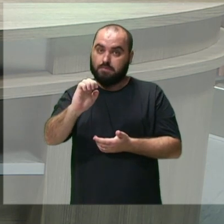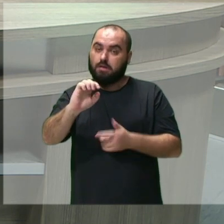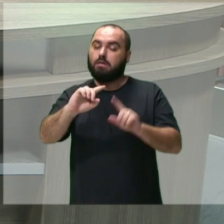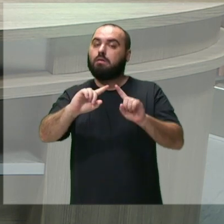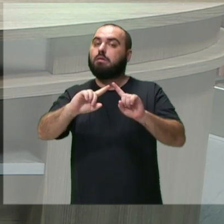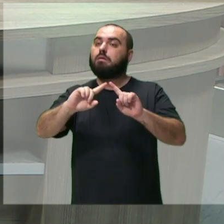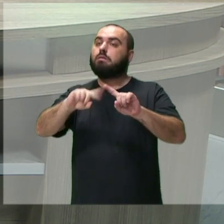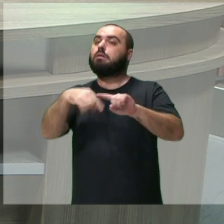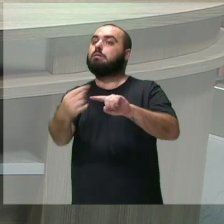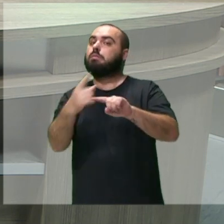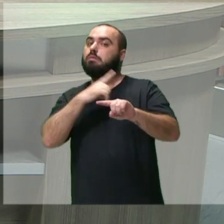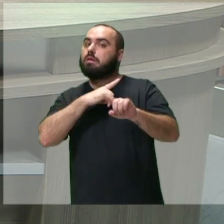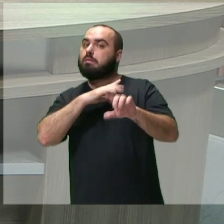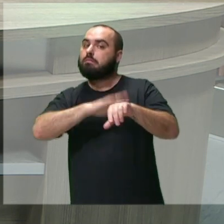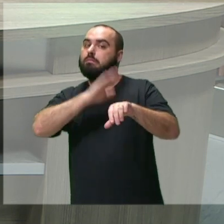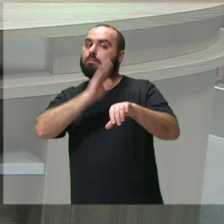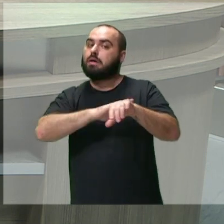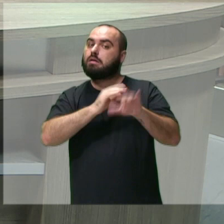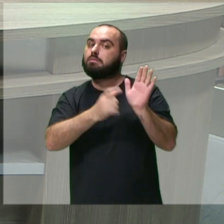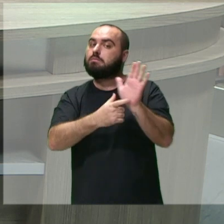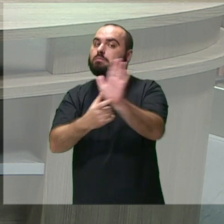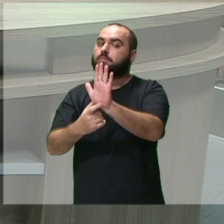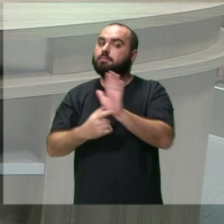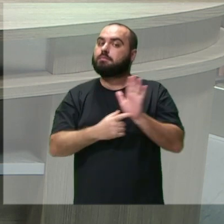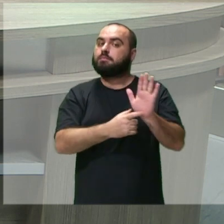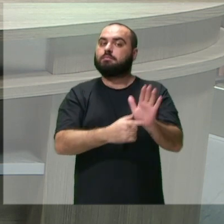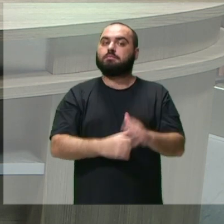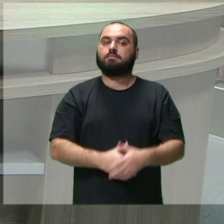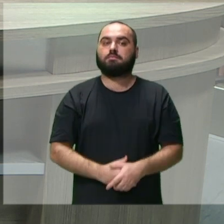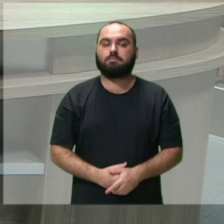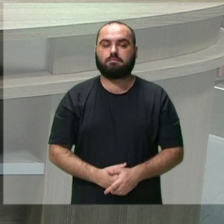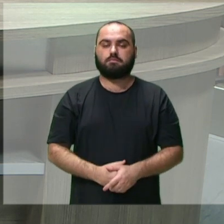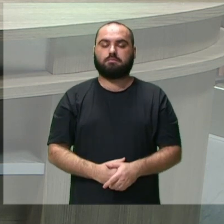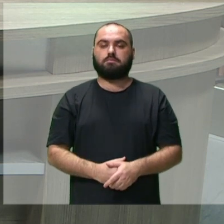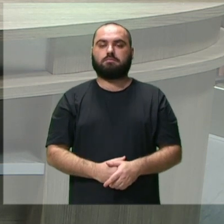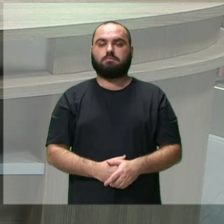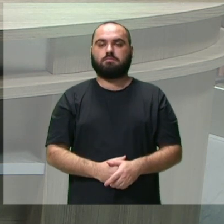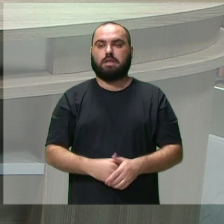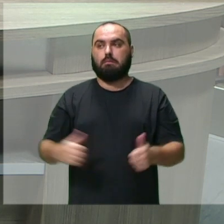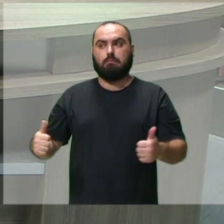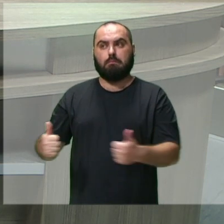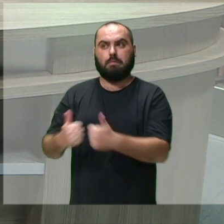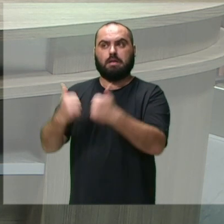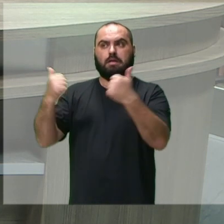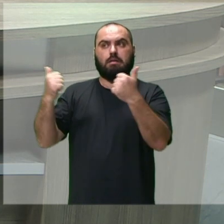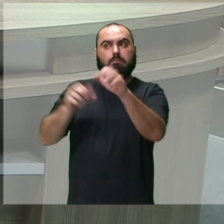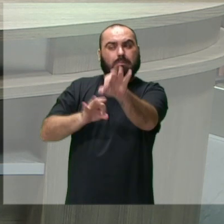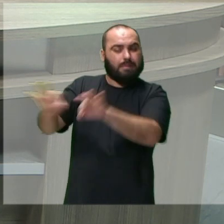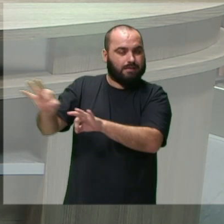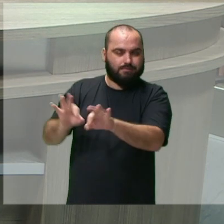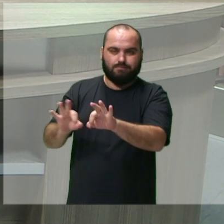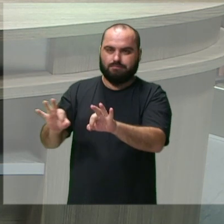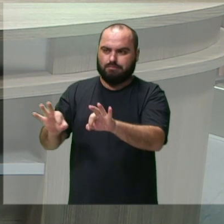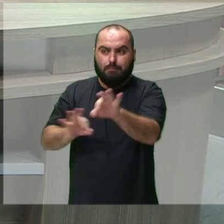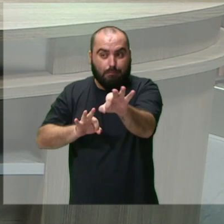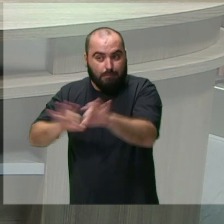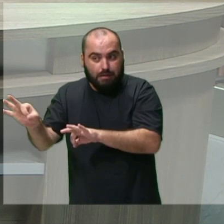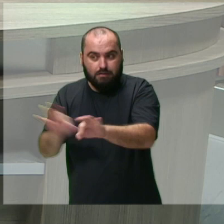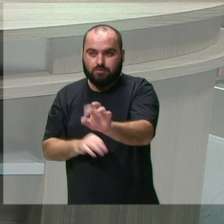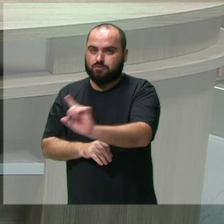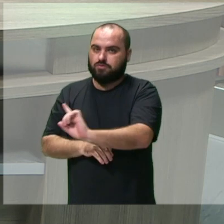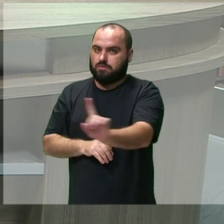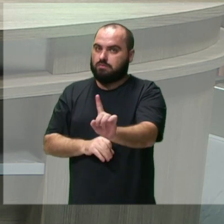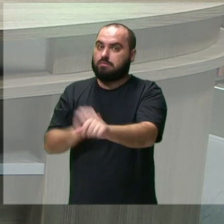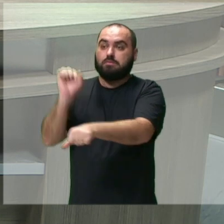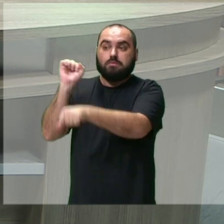mais alguma exposição? Está surgindo alguma coisa assim? Planejada, não. Planejada, não. Eu estou esperando passar